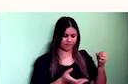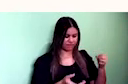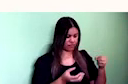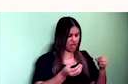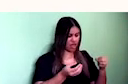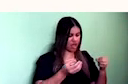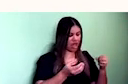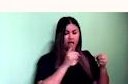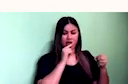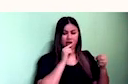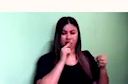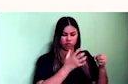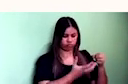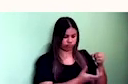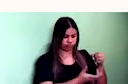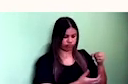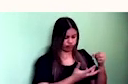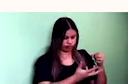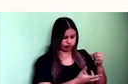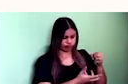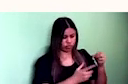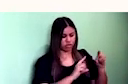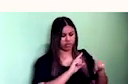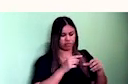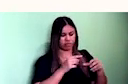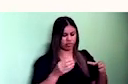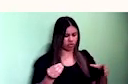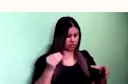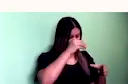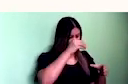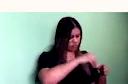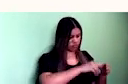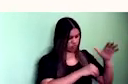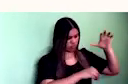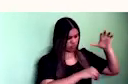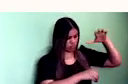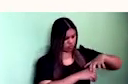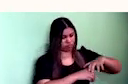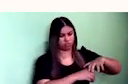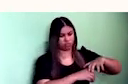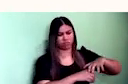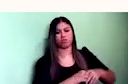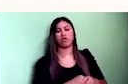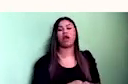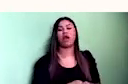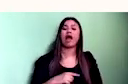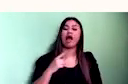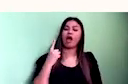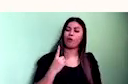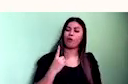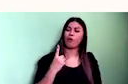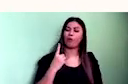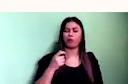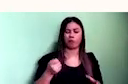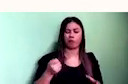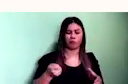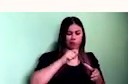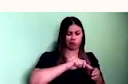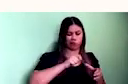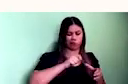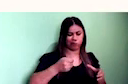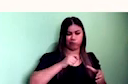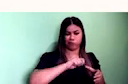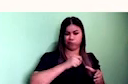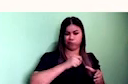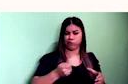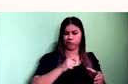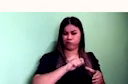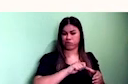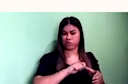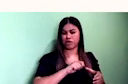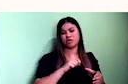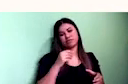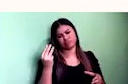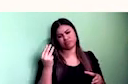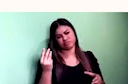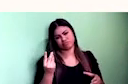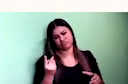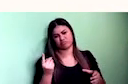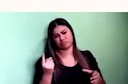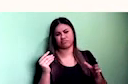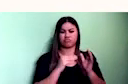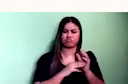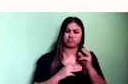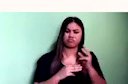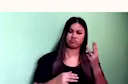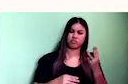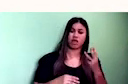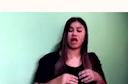né? Então ferve a água, coloca e tampa. Quanto? De 1 a 3 colheres de chá e uma xícara tá suficiente. E você pode tomar uma